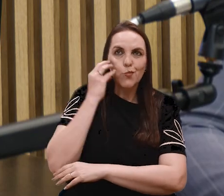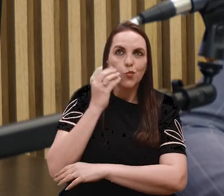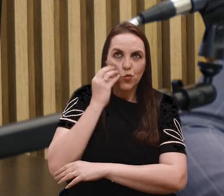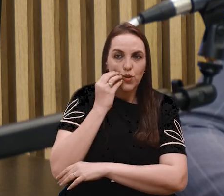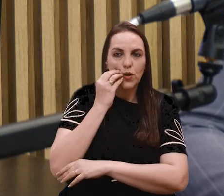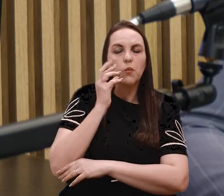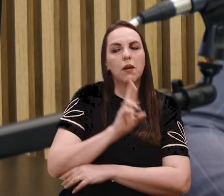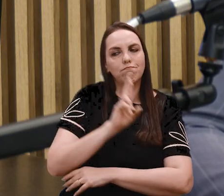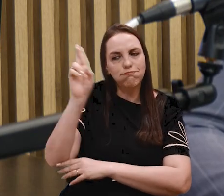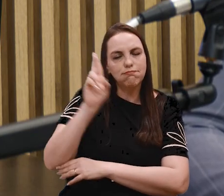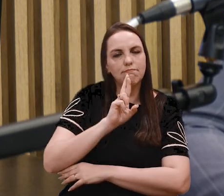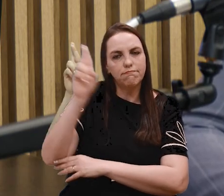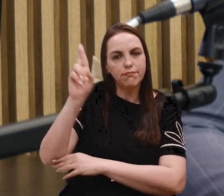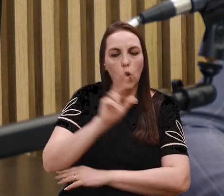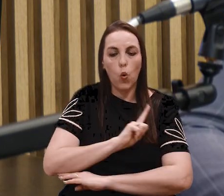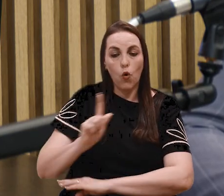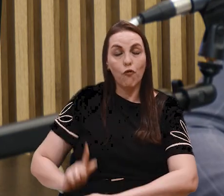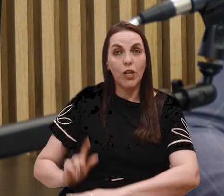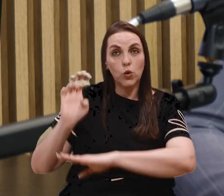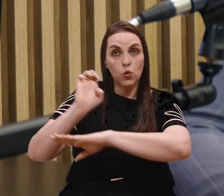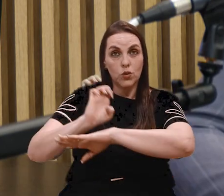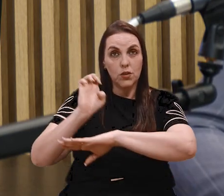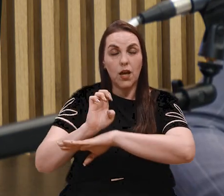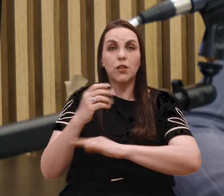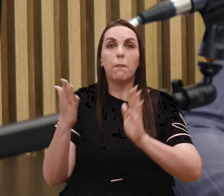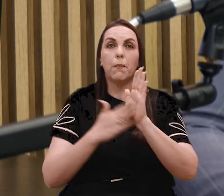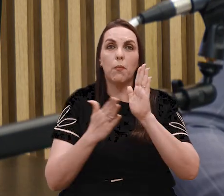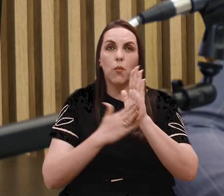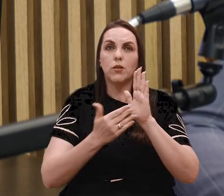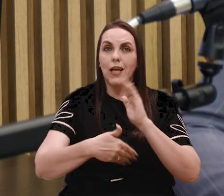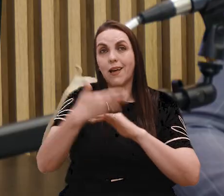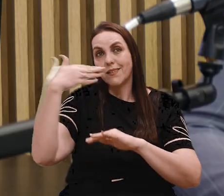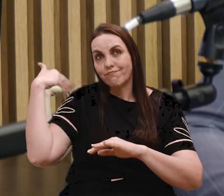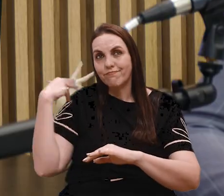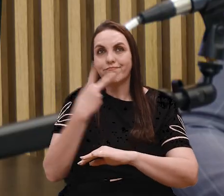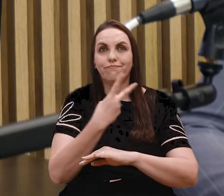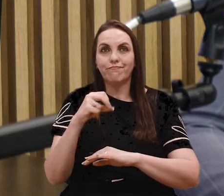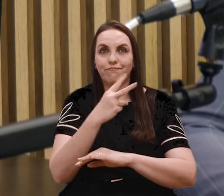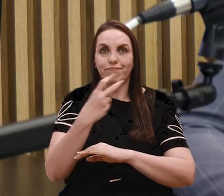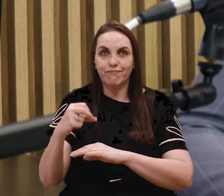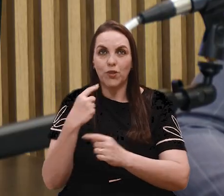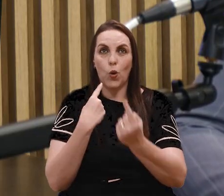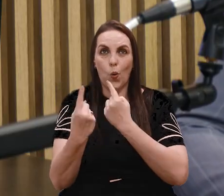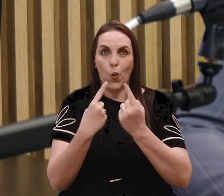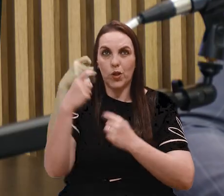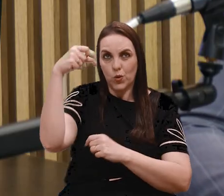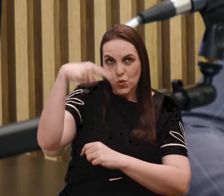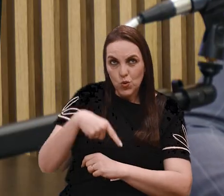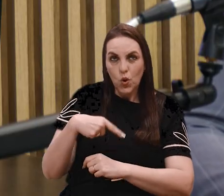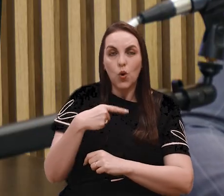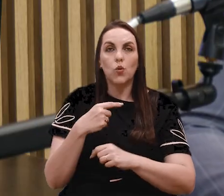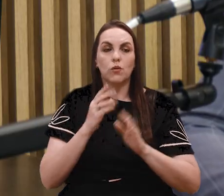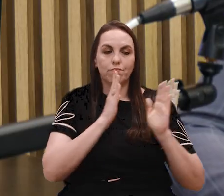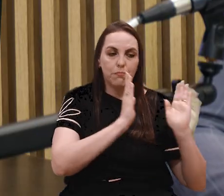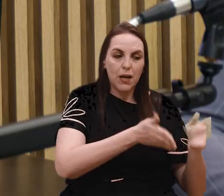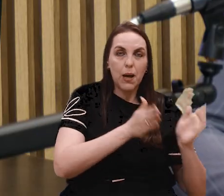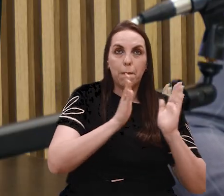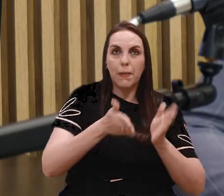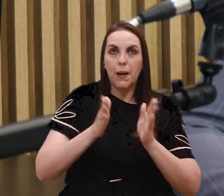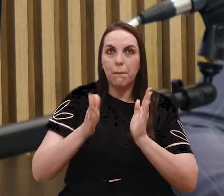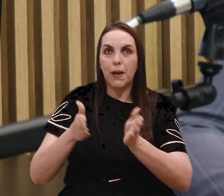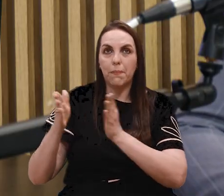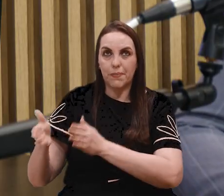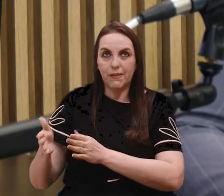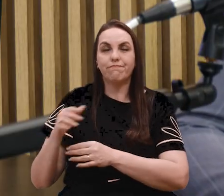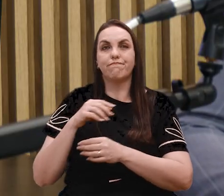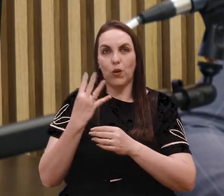estado, né, o que foi proposto ainda lá em 2020 para a Rota do Sol, que são esses 4 trechos, né, aí que a gente fala, então